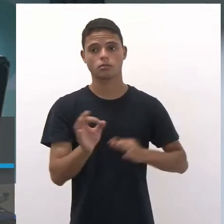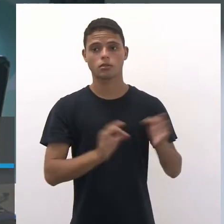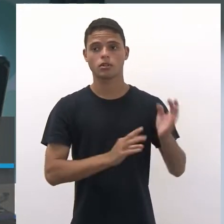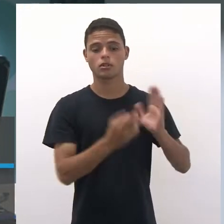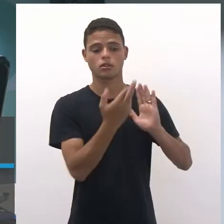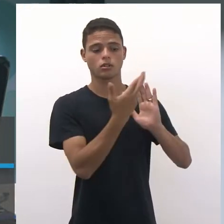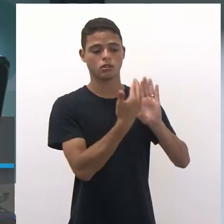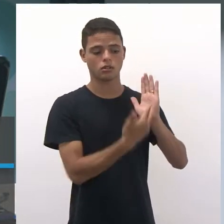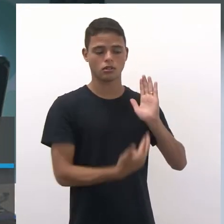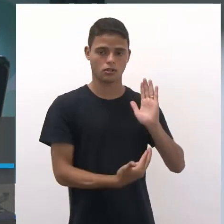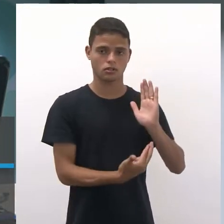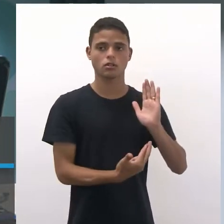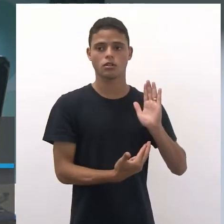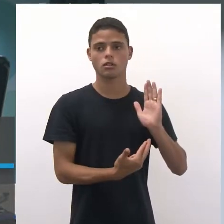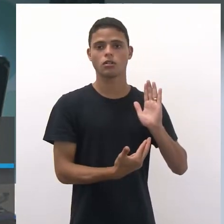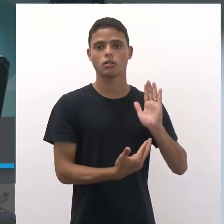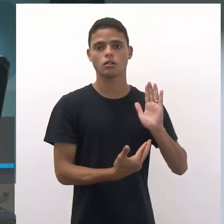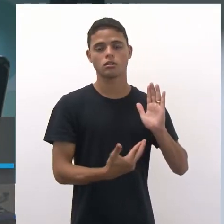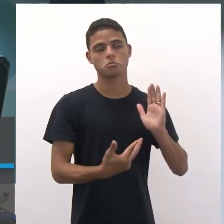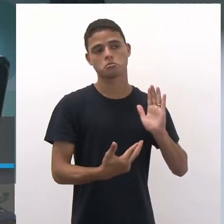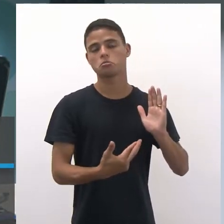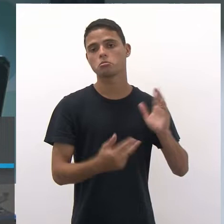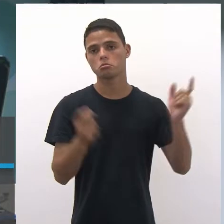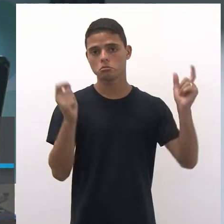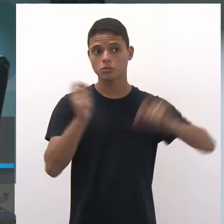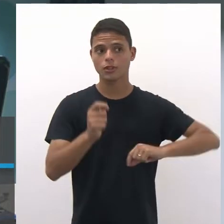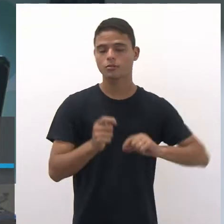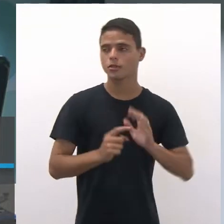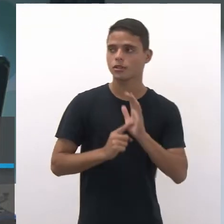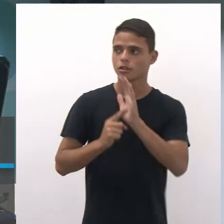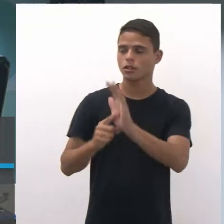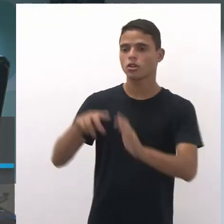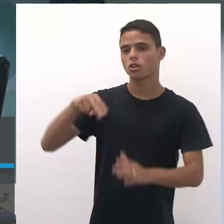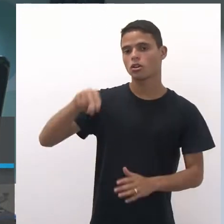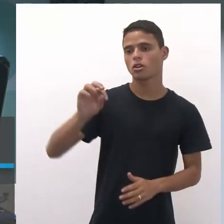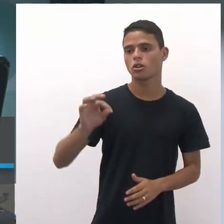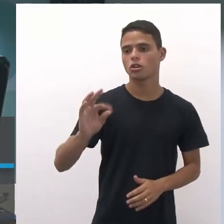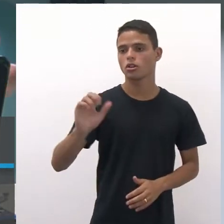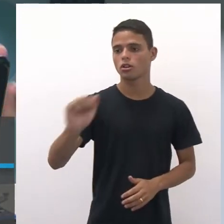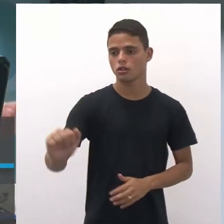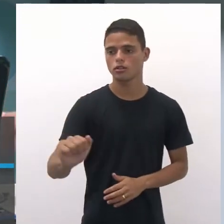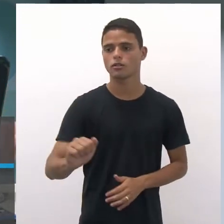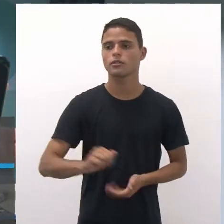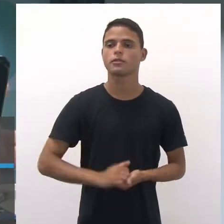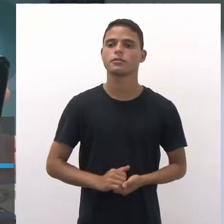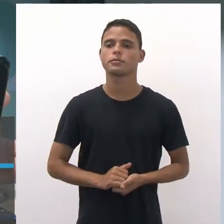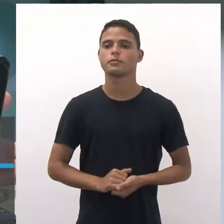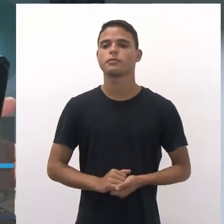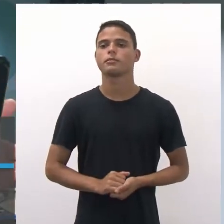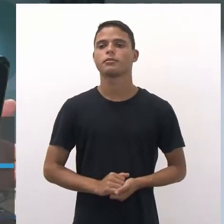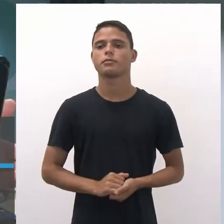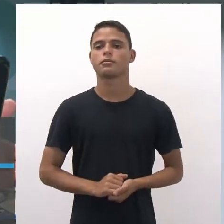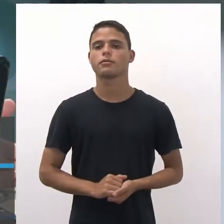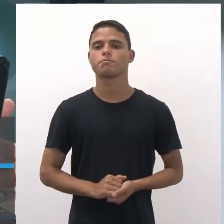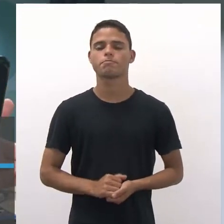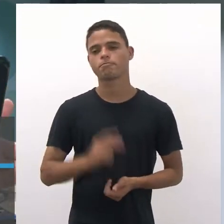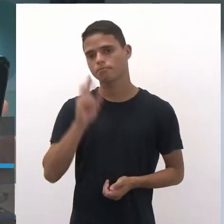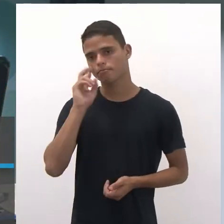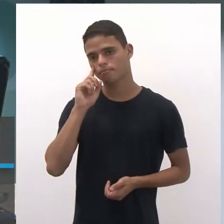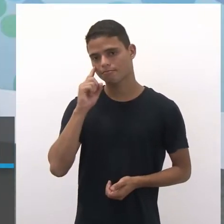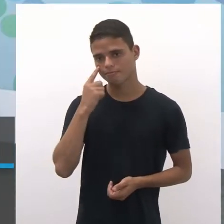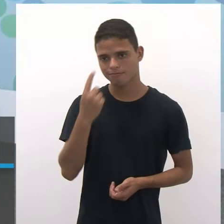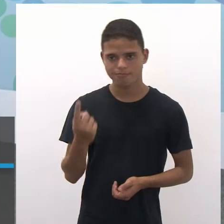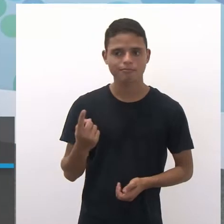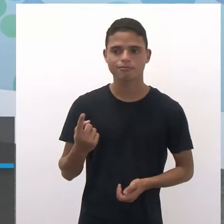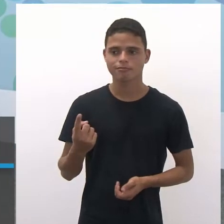portanto, parcialmente como uma pontuação, uma nota. Então, veja, a gente não considera que a gente precisa